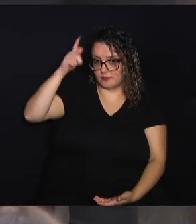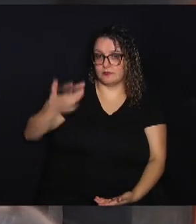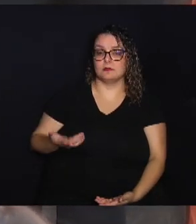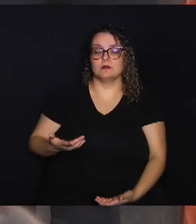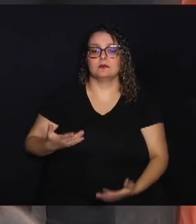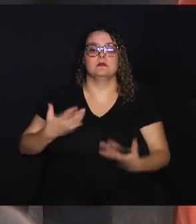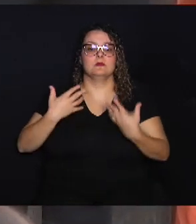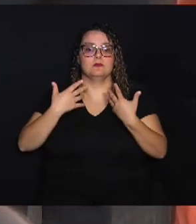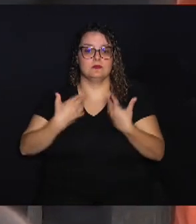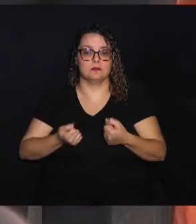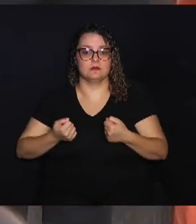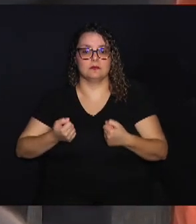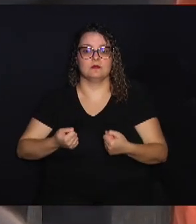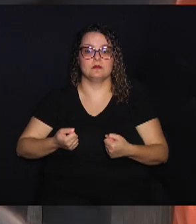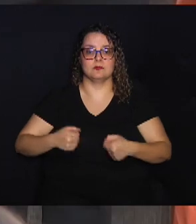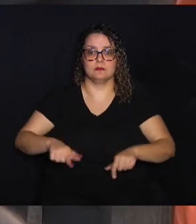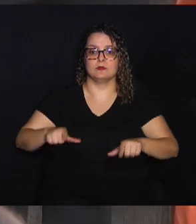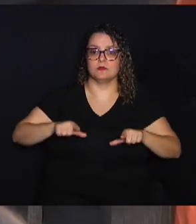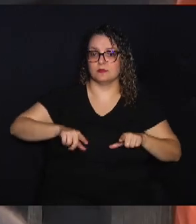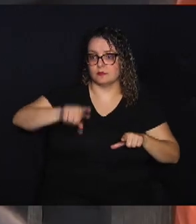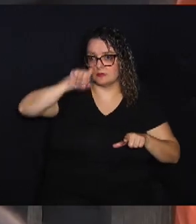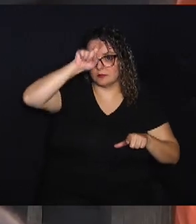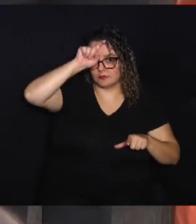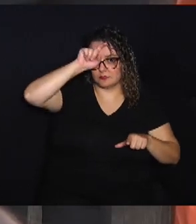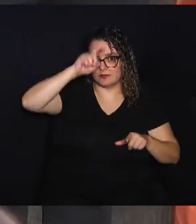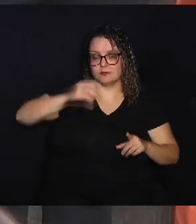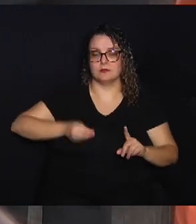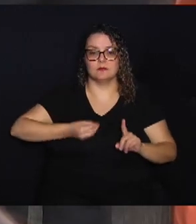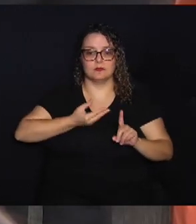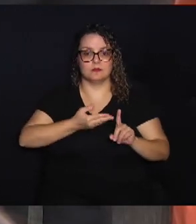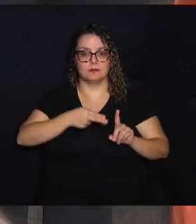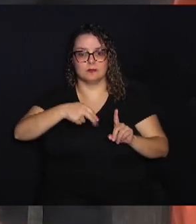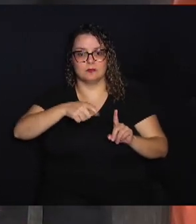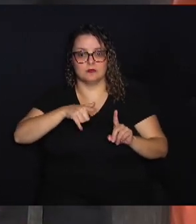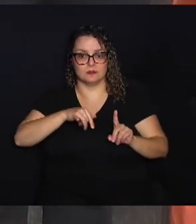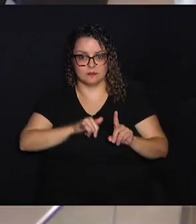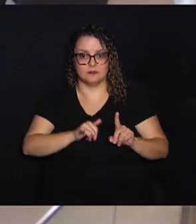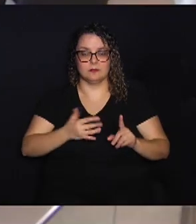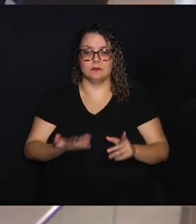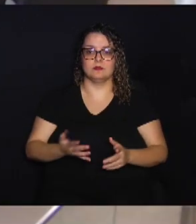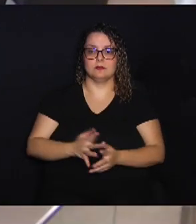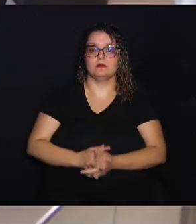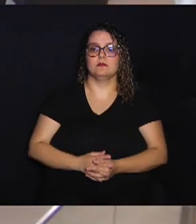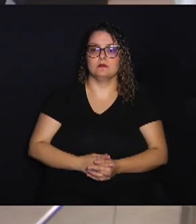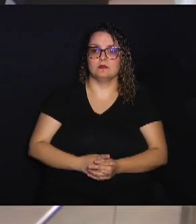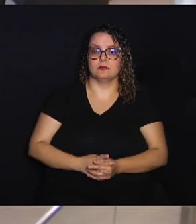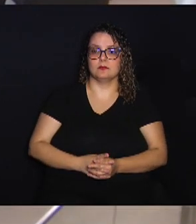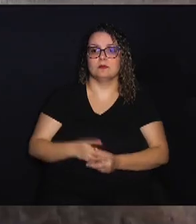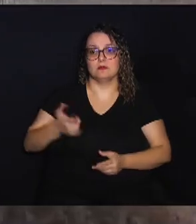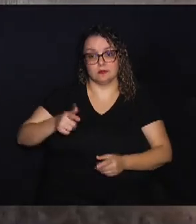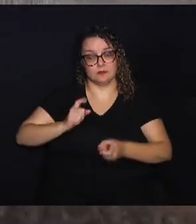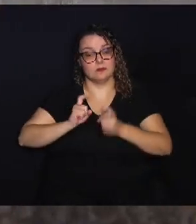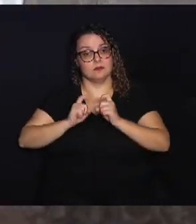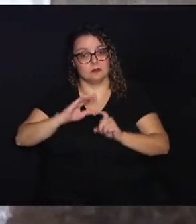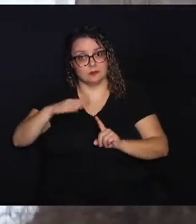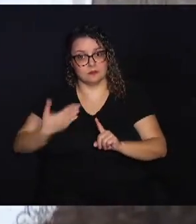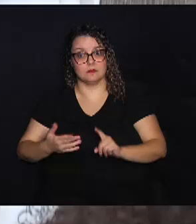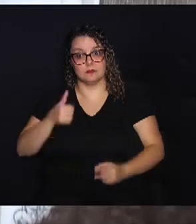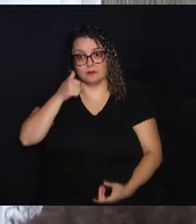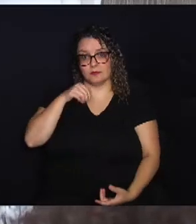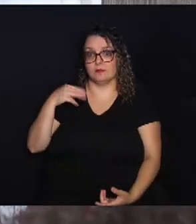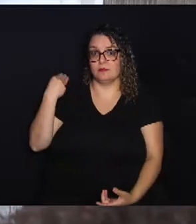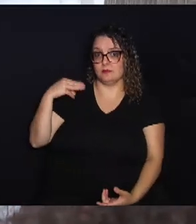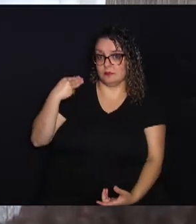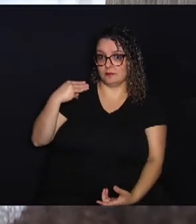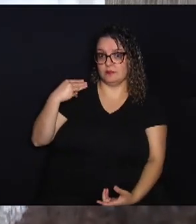Peta, o diploma Zumbi dos Palmares também foi entregue a Nelly Ramos. Ainda na solenidade, a vereadora